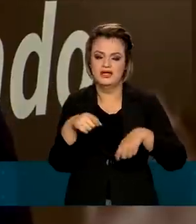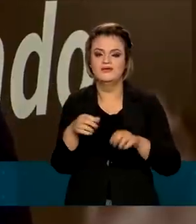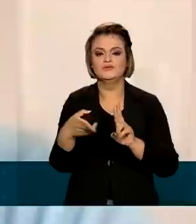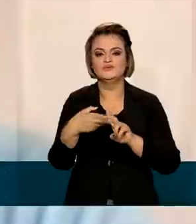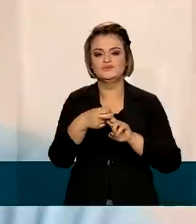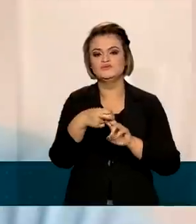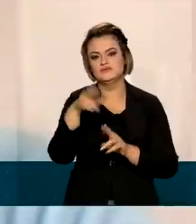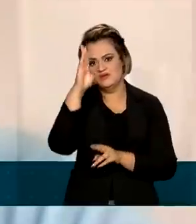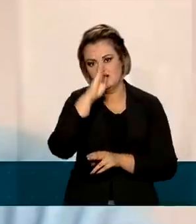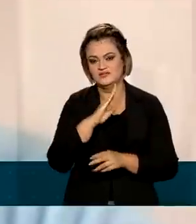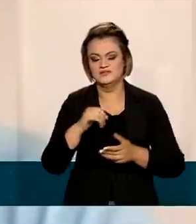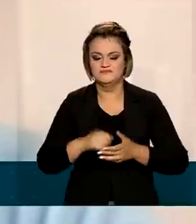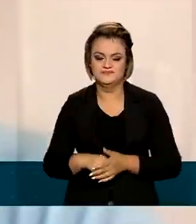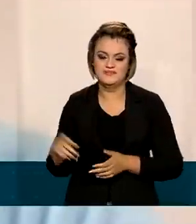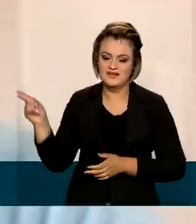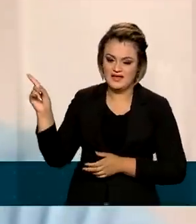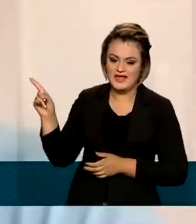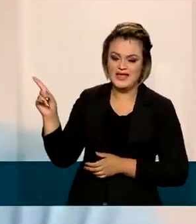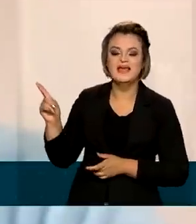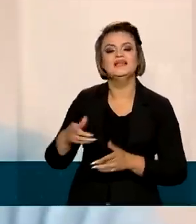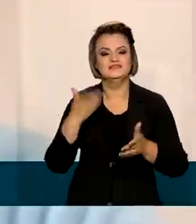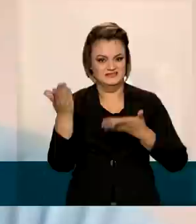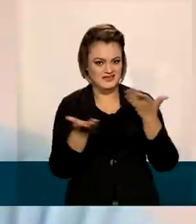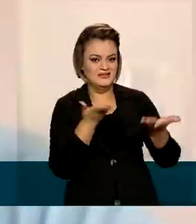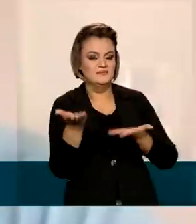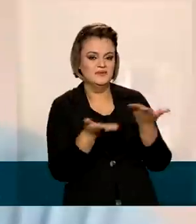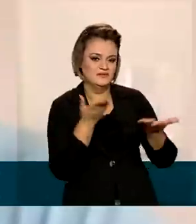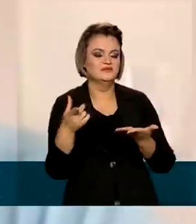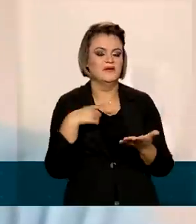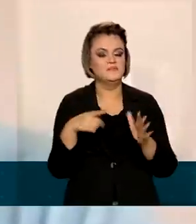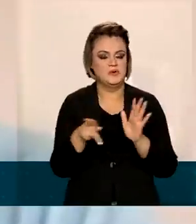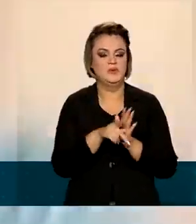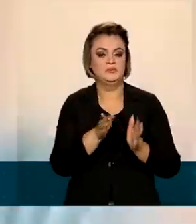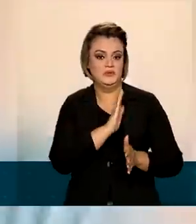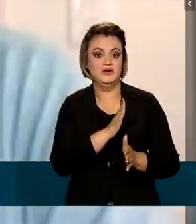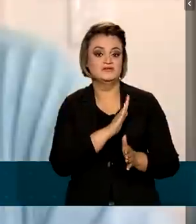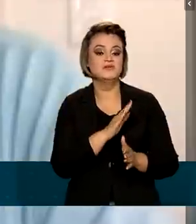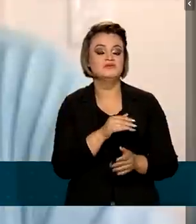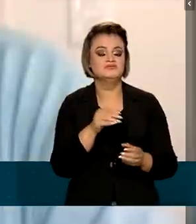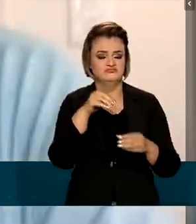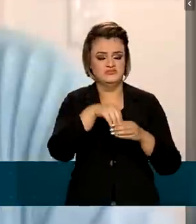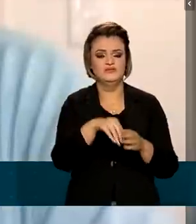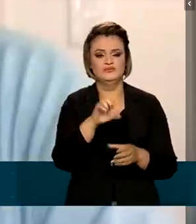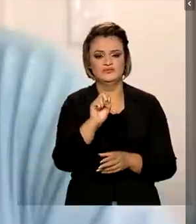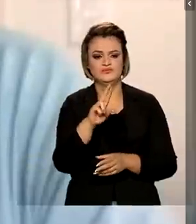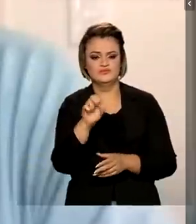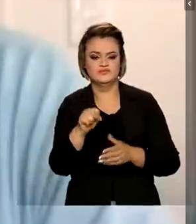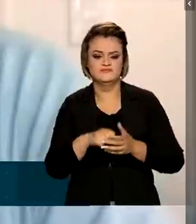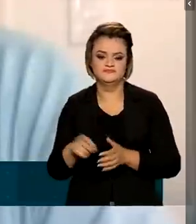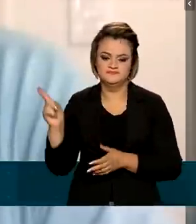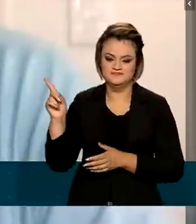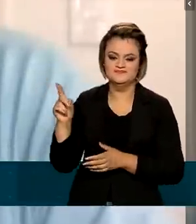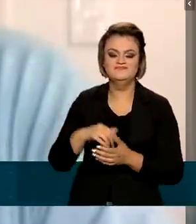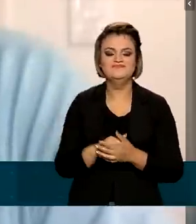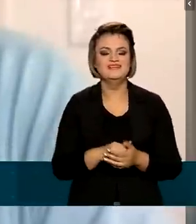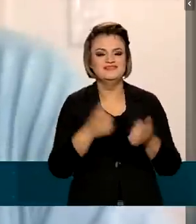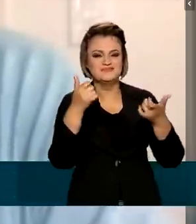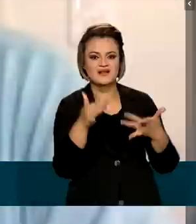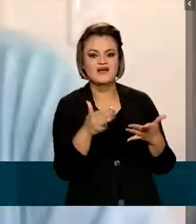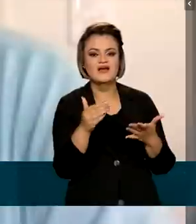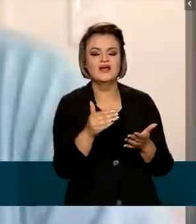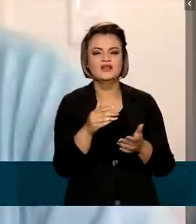pelo SUS. Seu Iradávio faz todo o tratamento cardíaco pelo SUS. Começou essa maratona minha